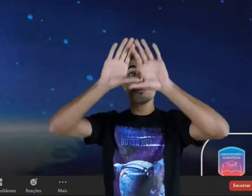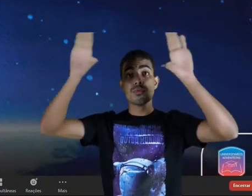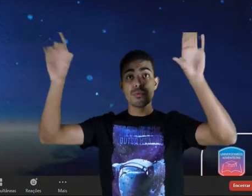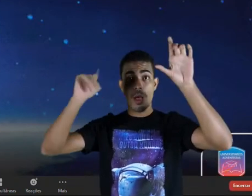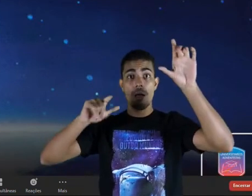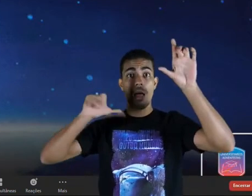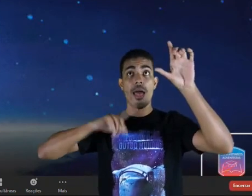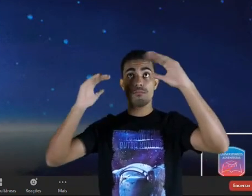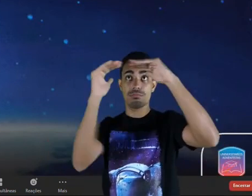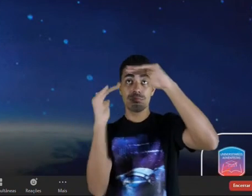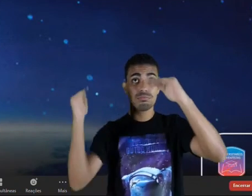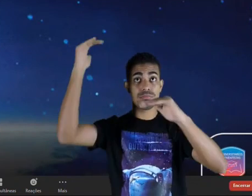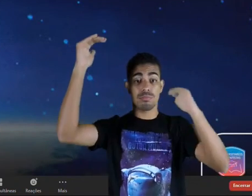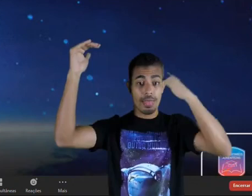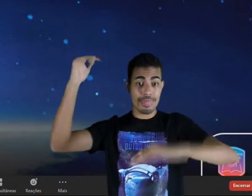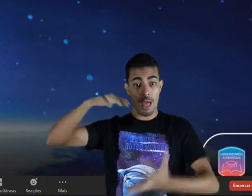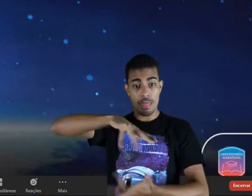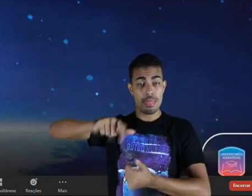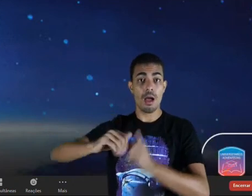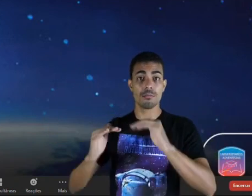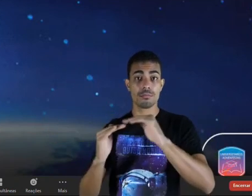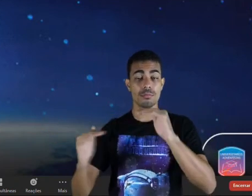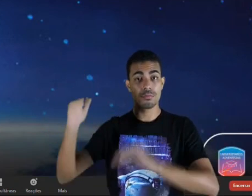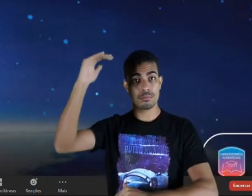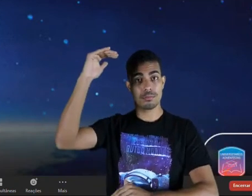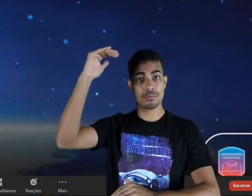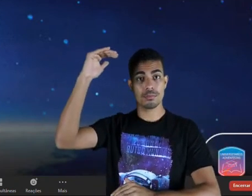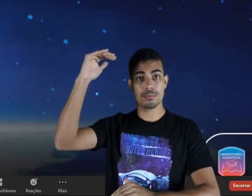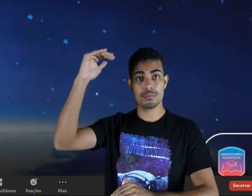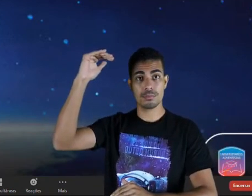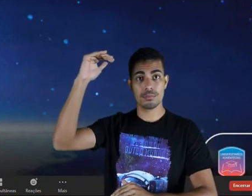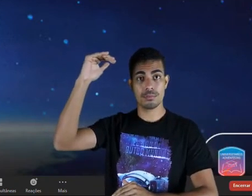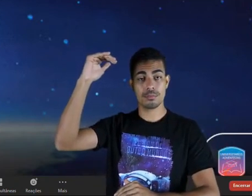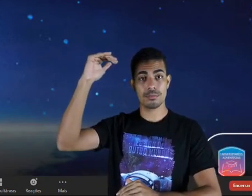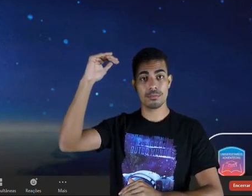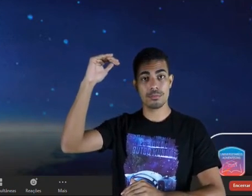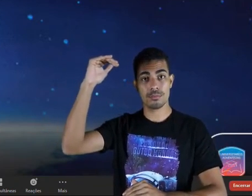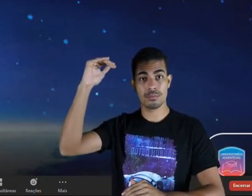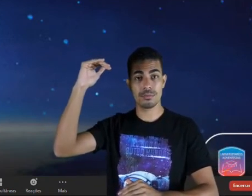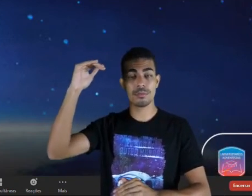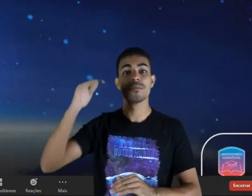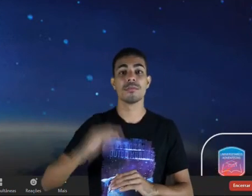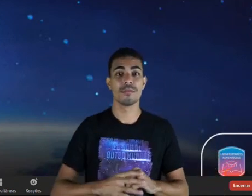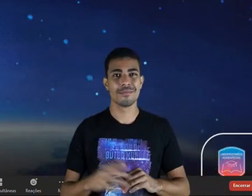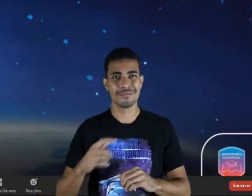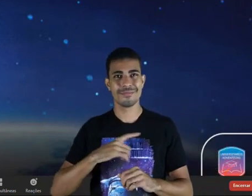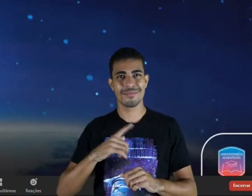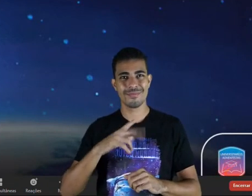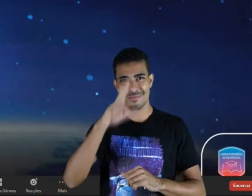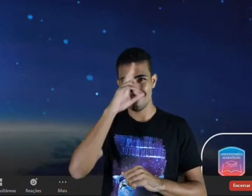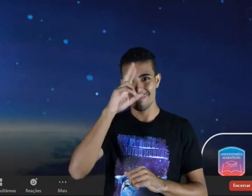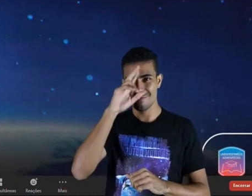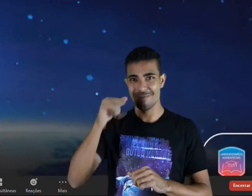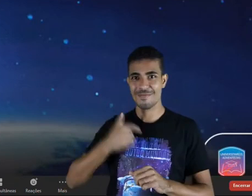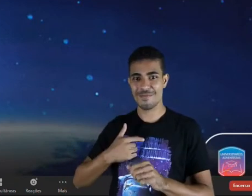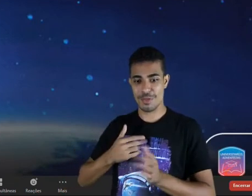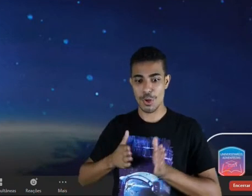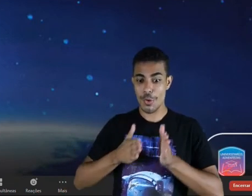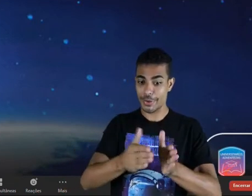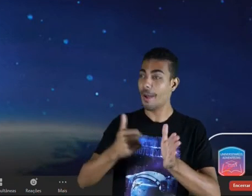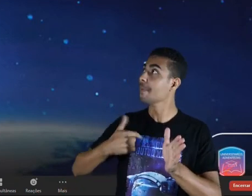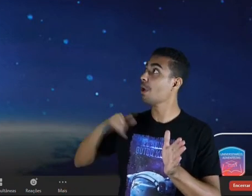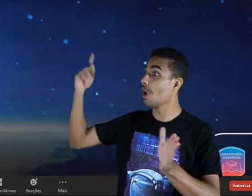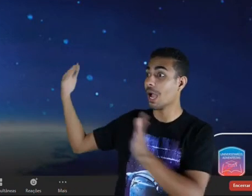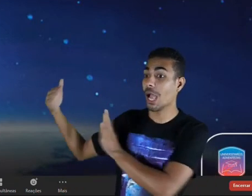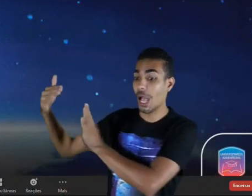altos do que a terra, olha a repetição, assim os meus caminhos são mais altos que os vossos caminhos, e os meus pensamentos mais altos